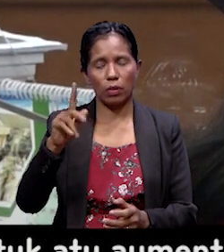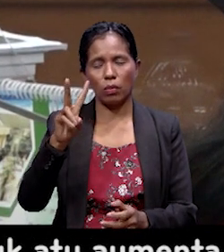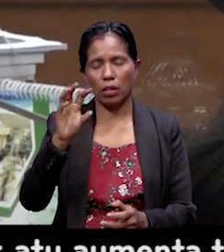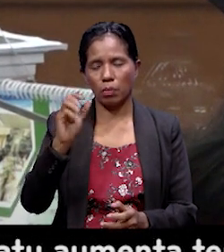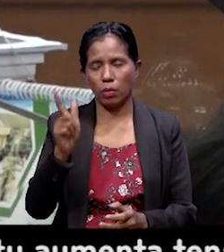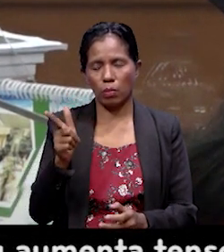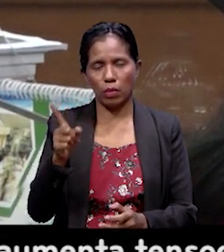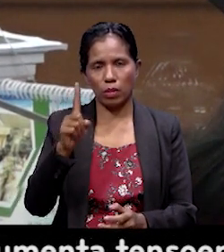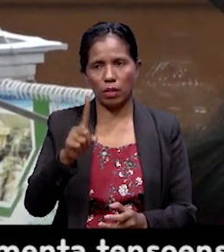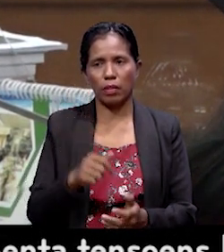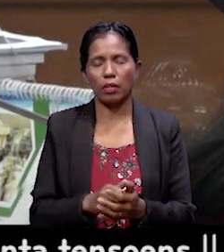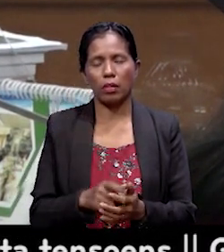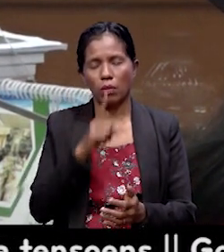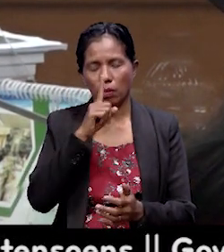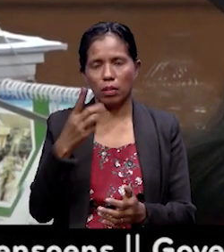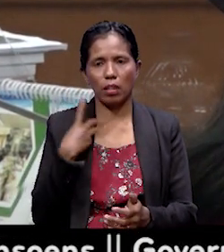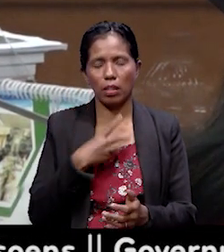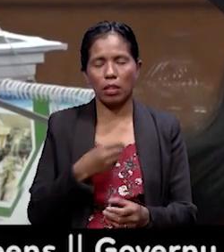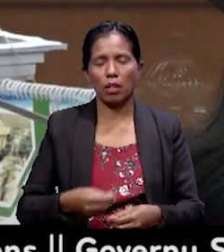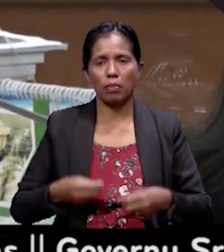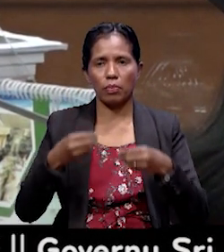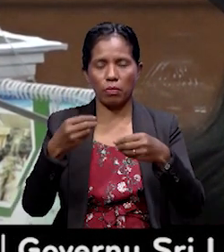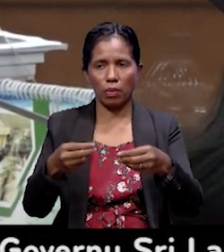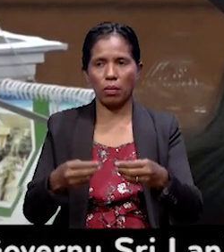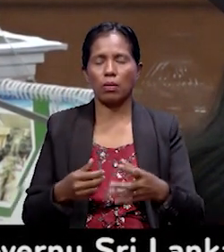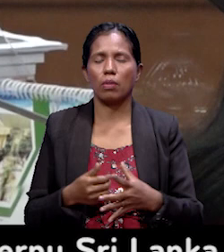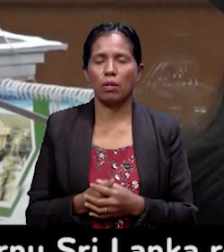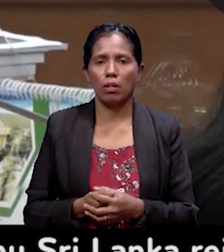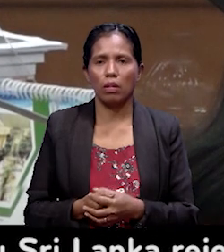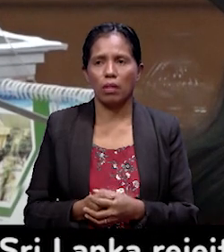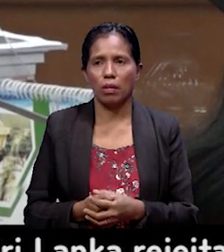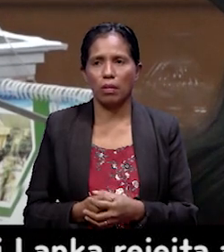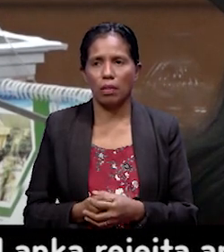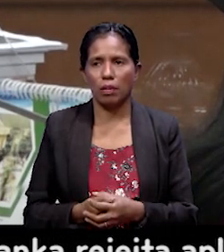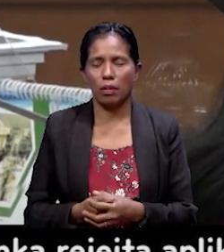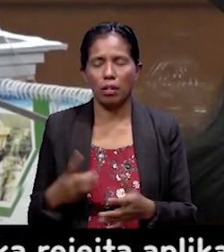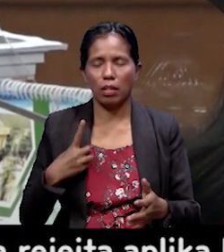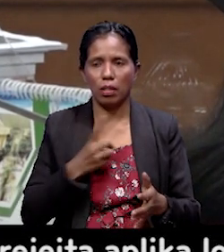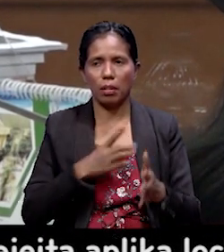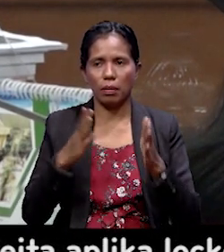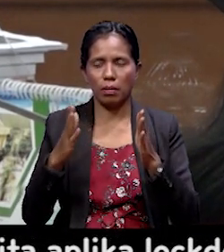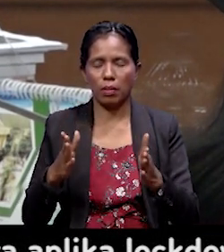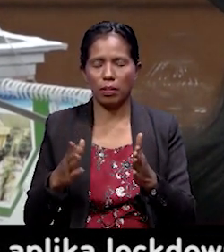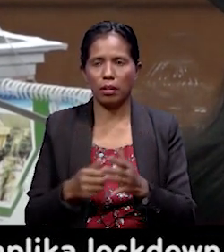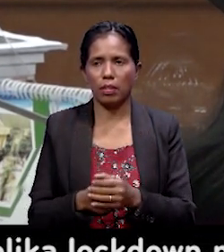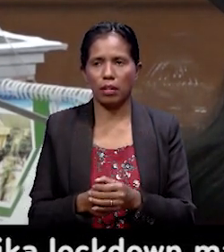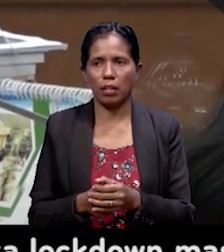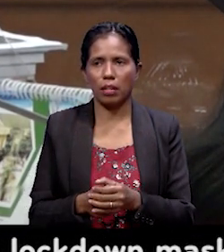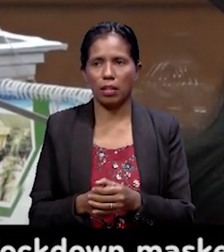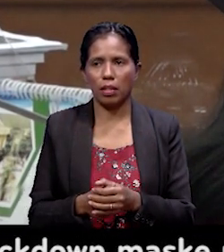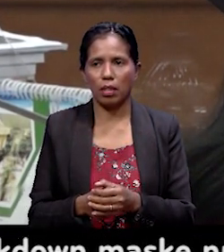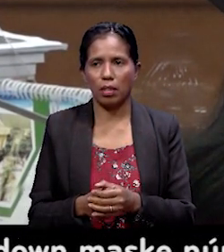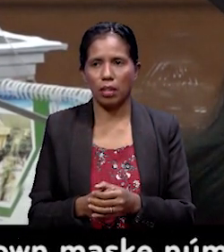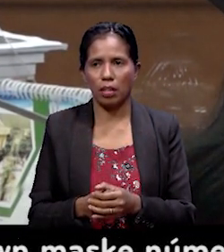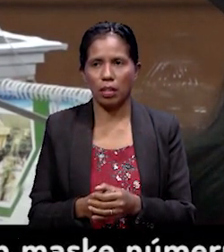2029. Nebe o intuilolósito foi para deputado Sira, onde presta homenagem